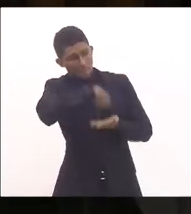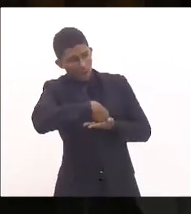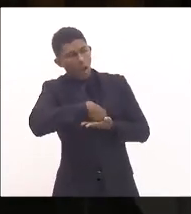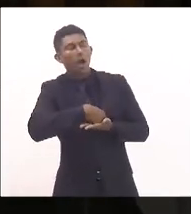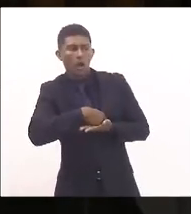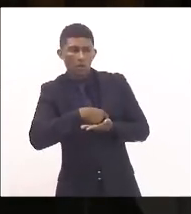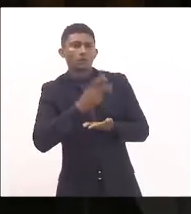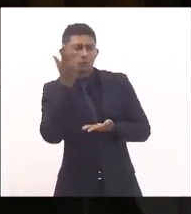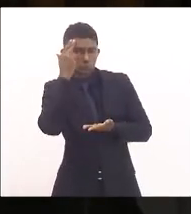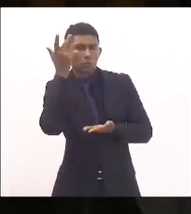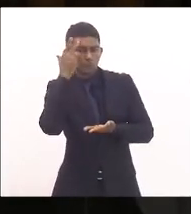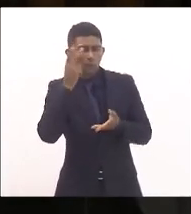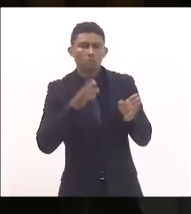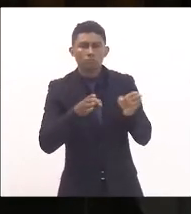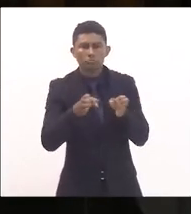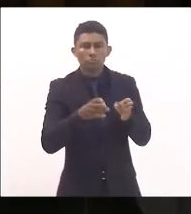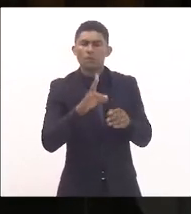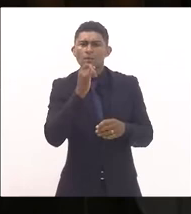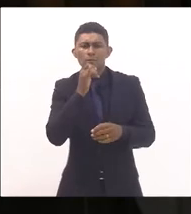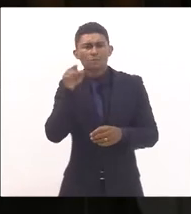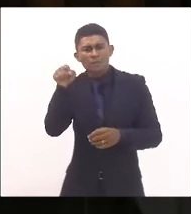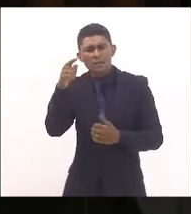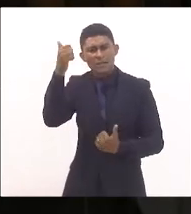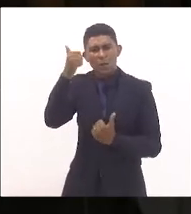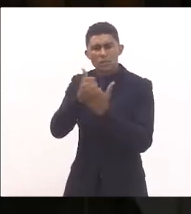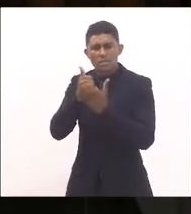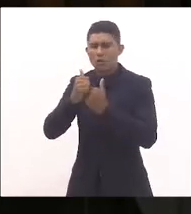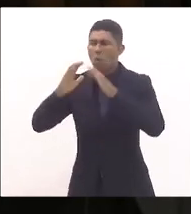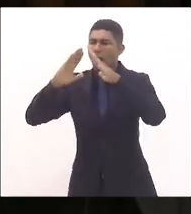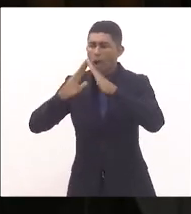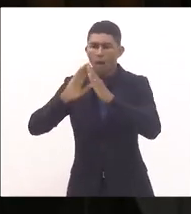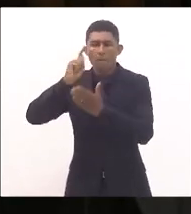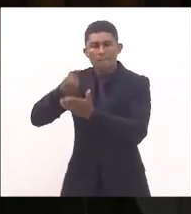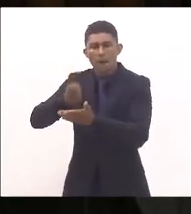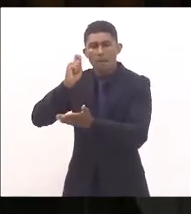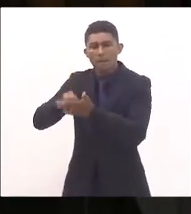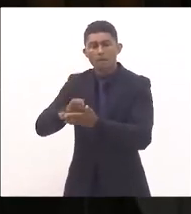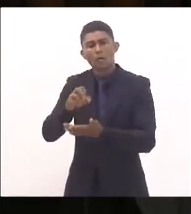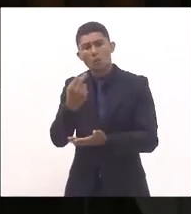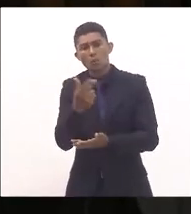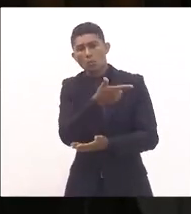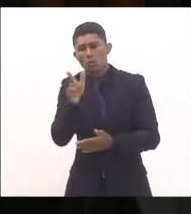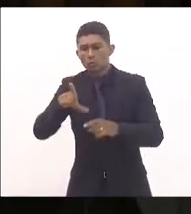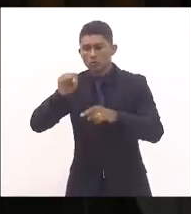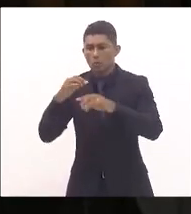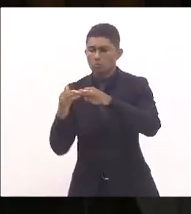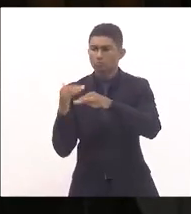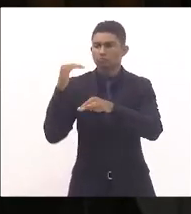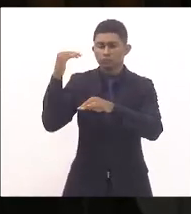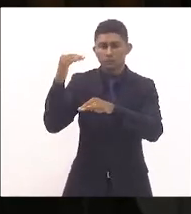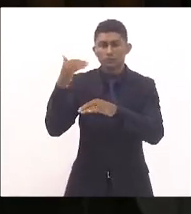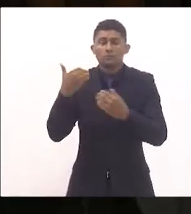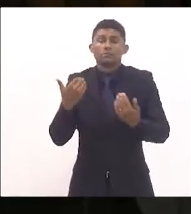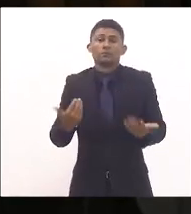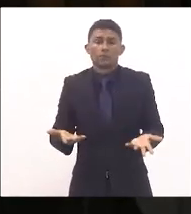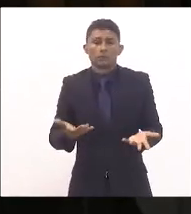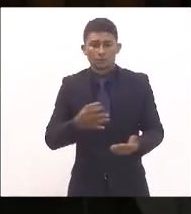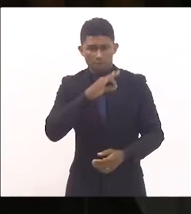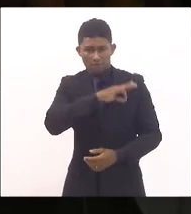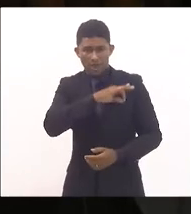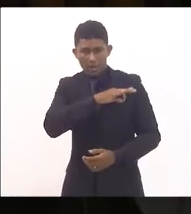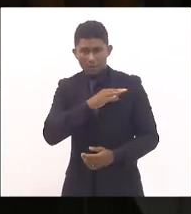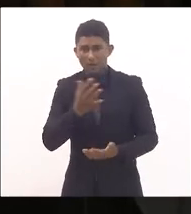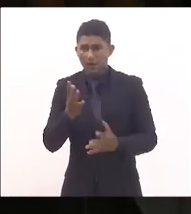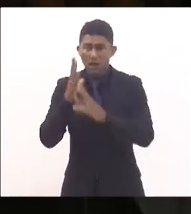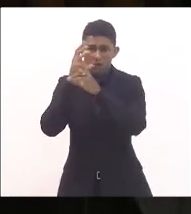se o servidor permanentemente recebe auxílio moradia ou tem um cargo comissionado, qualquer tipo de verba que estabeleça um limite